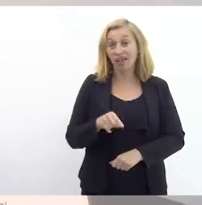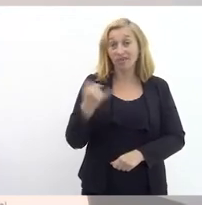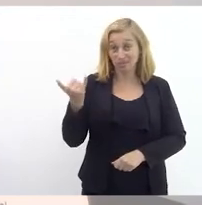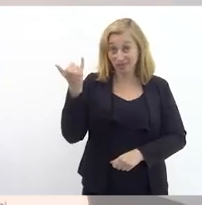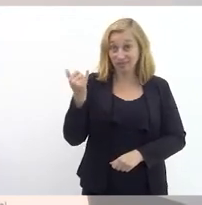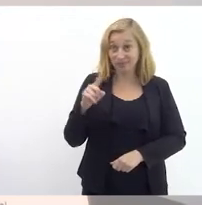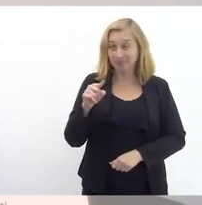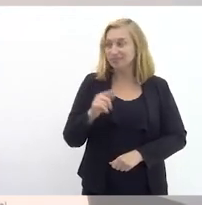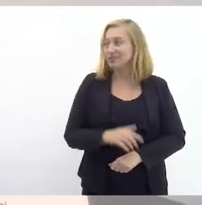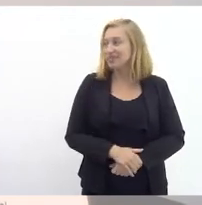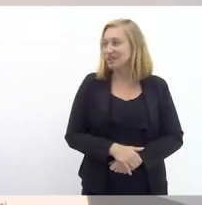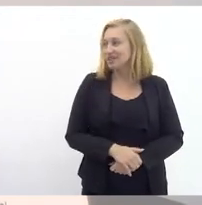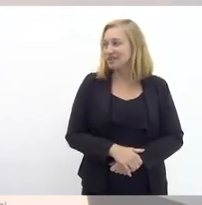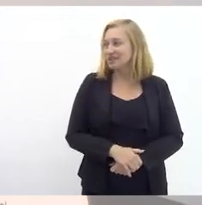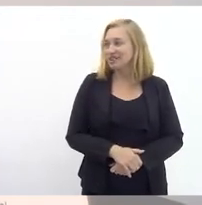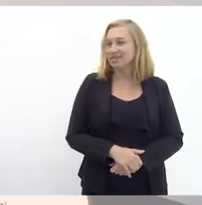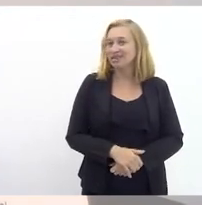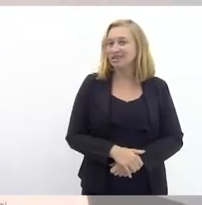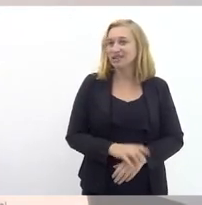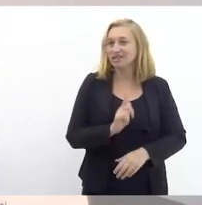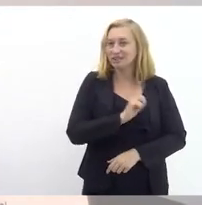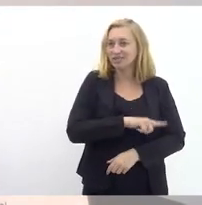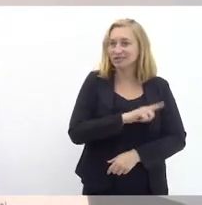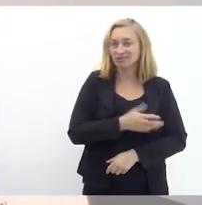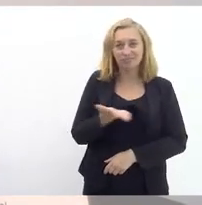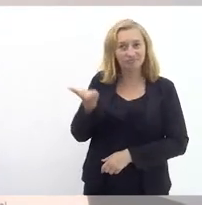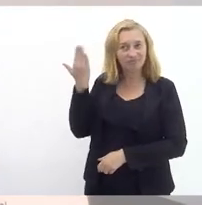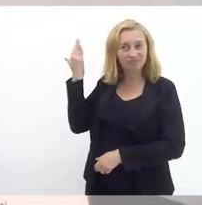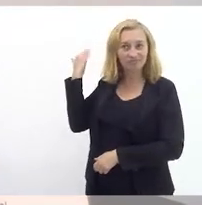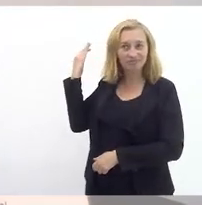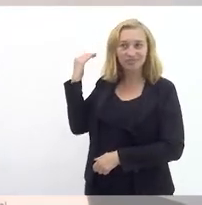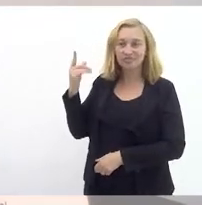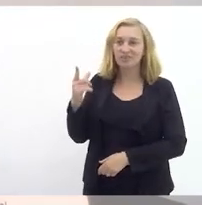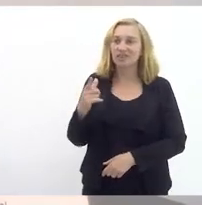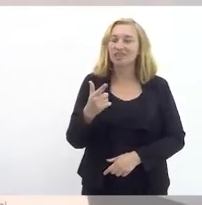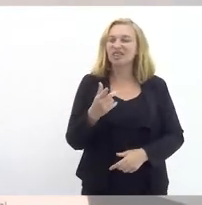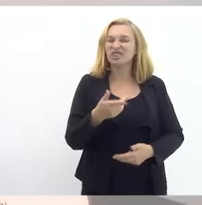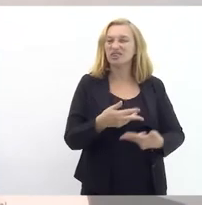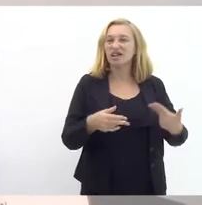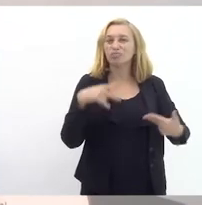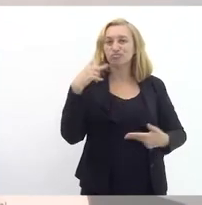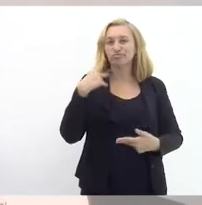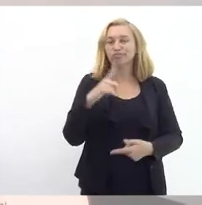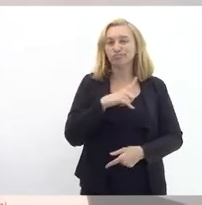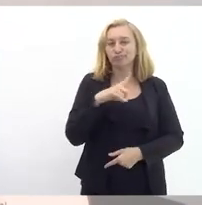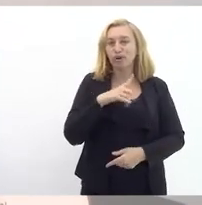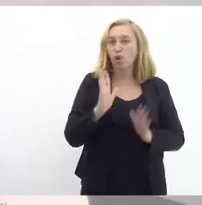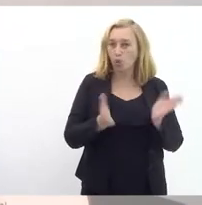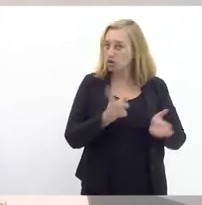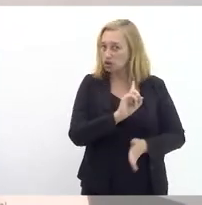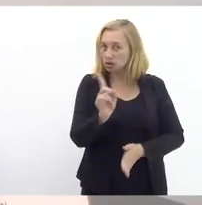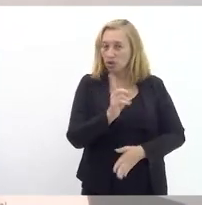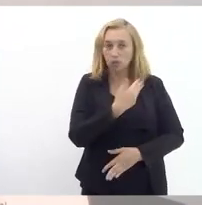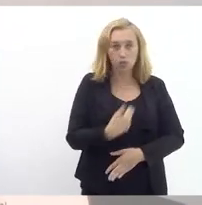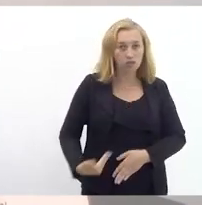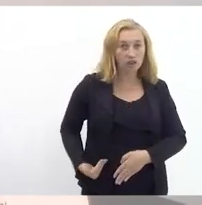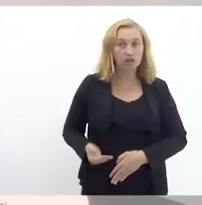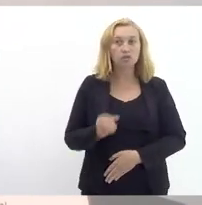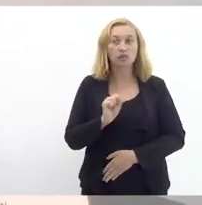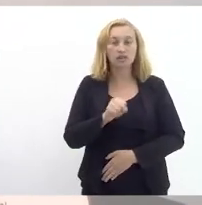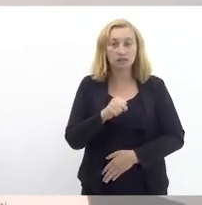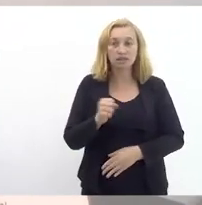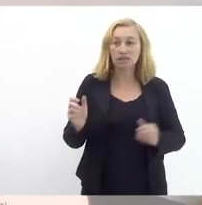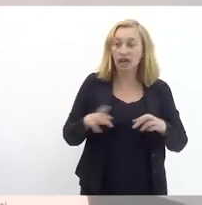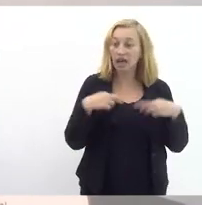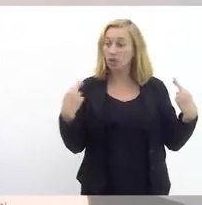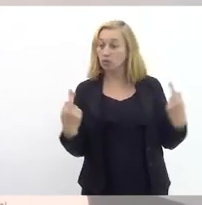isso. Que nas gestões passadas existiu muita politicagem. E hoje não, o nosso governador está